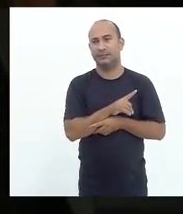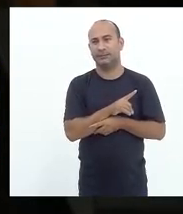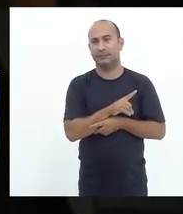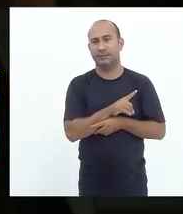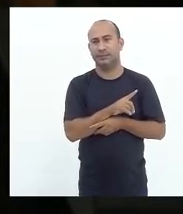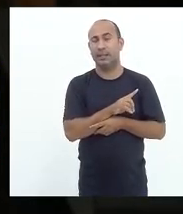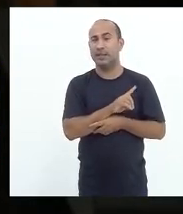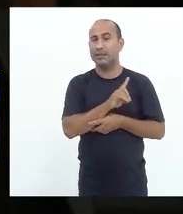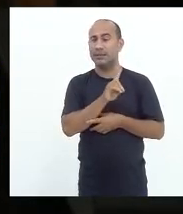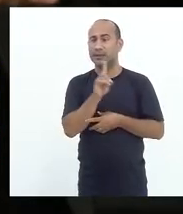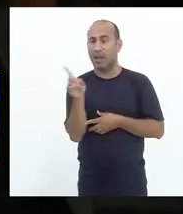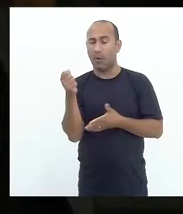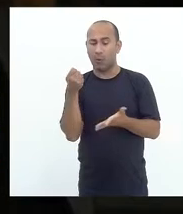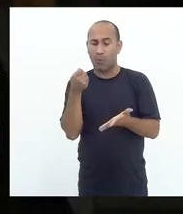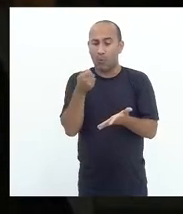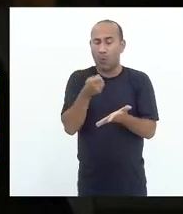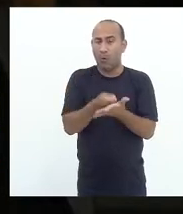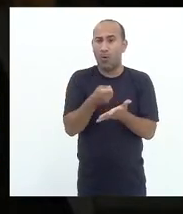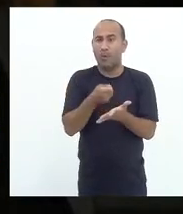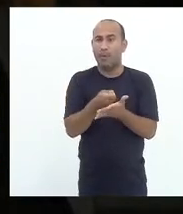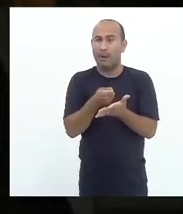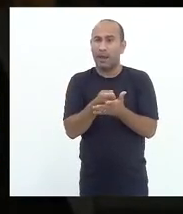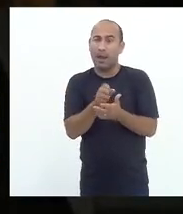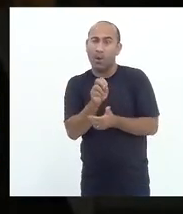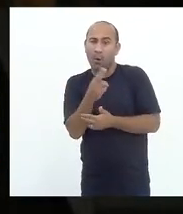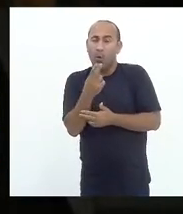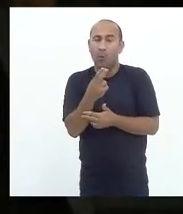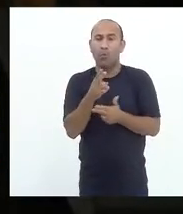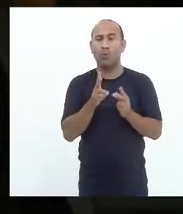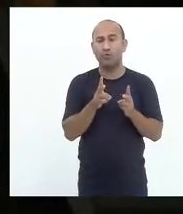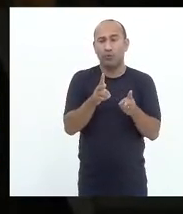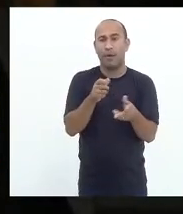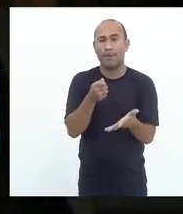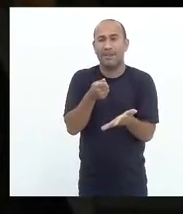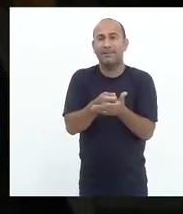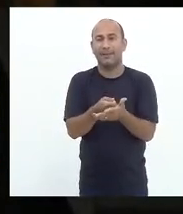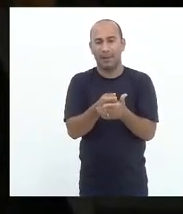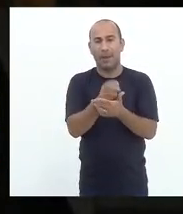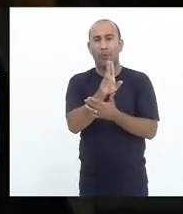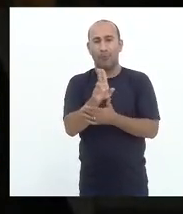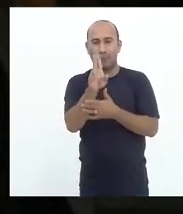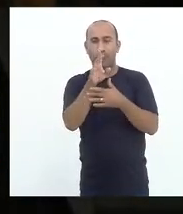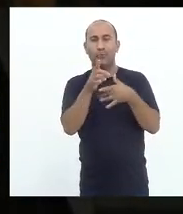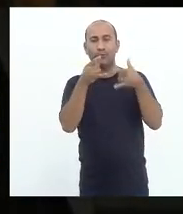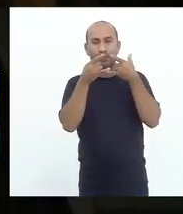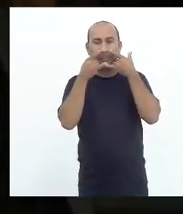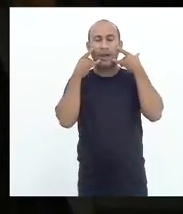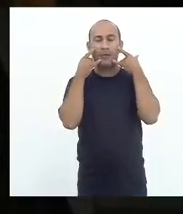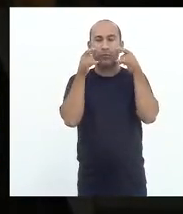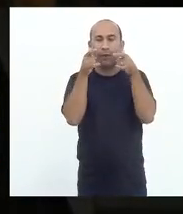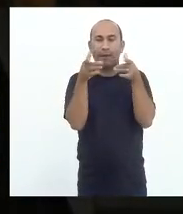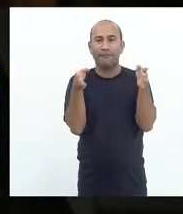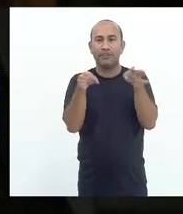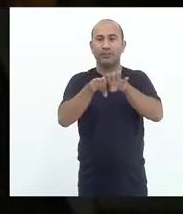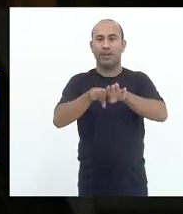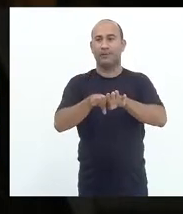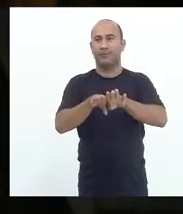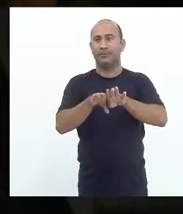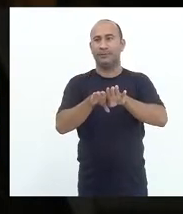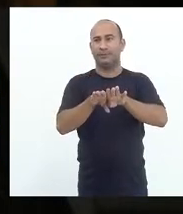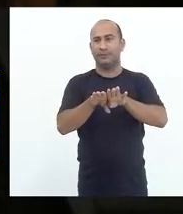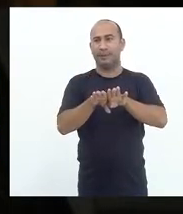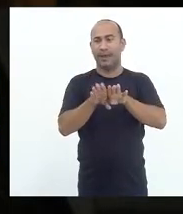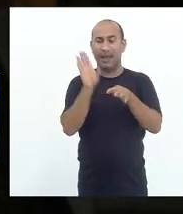não exigir ou manter a exigência do uso de máscara em ambiente fechado. Vide aqui